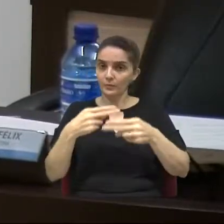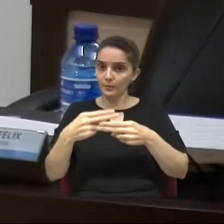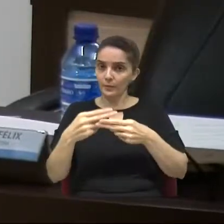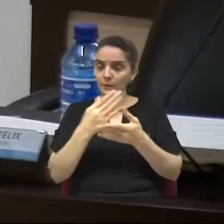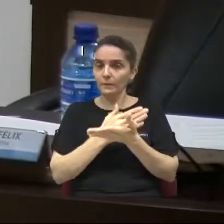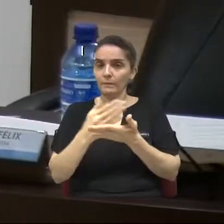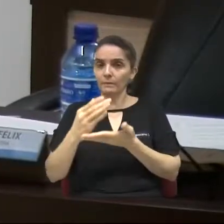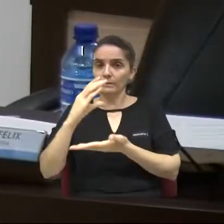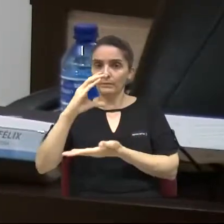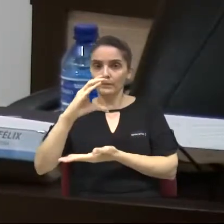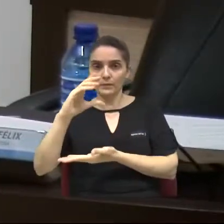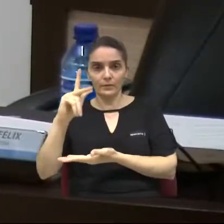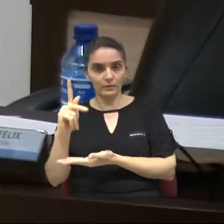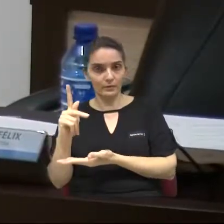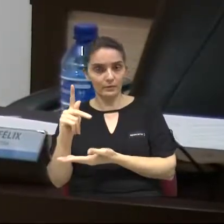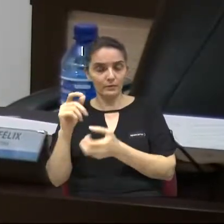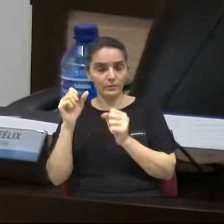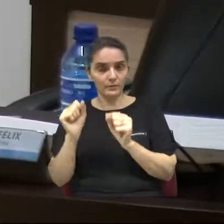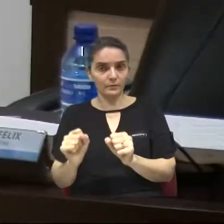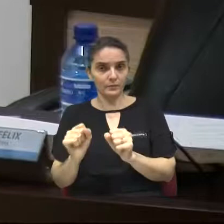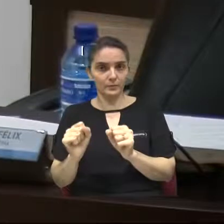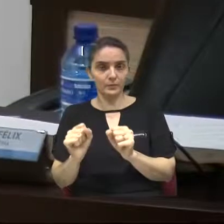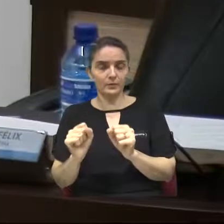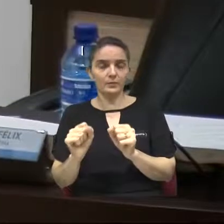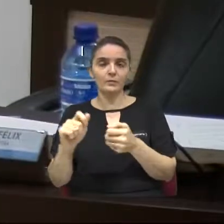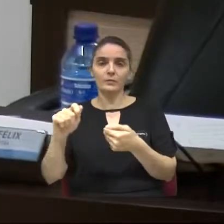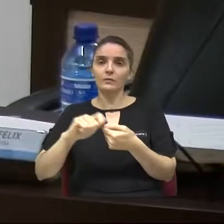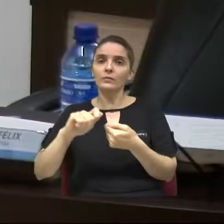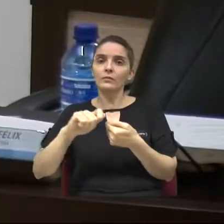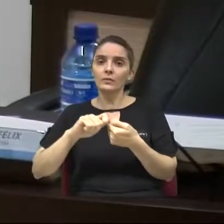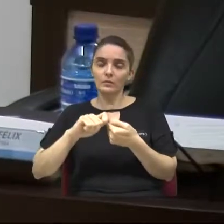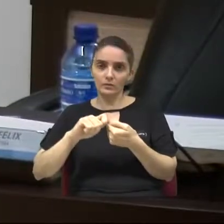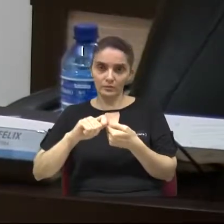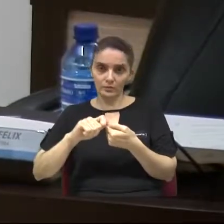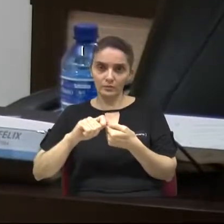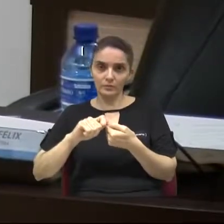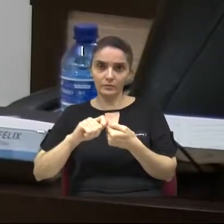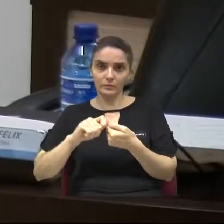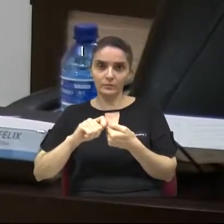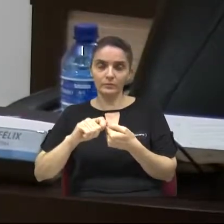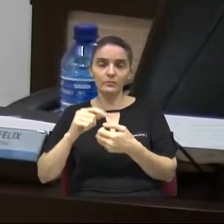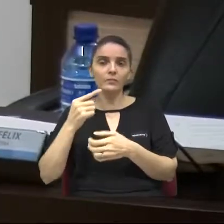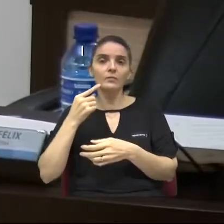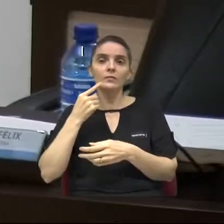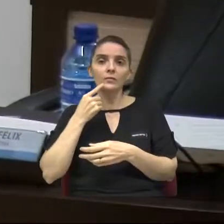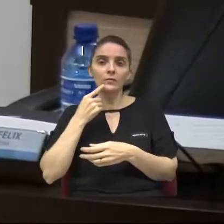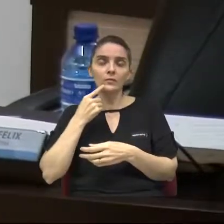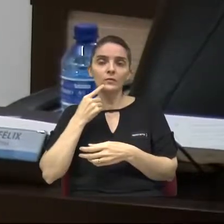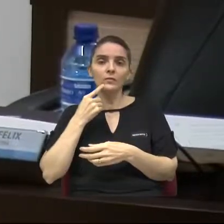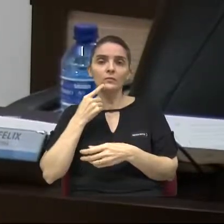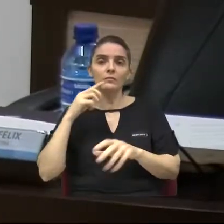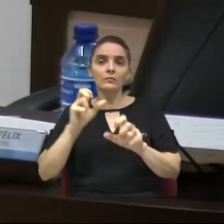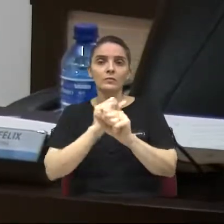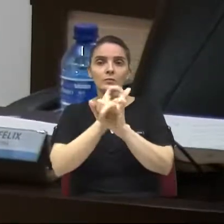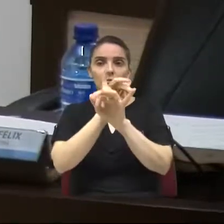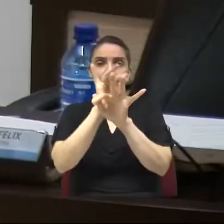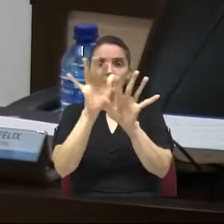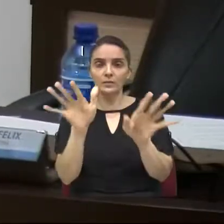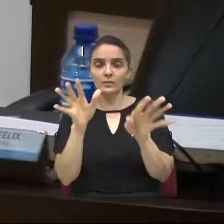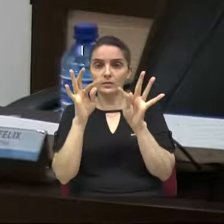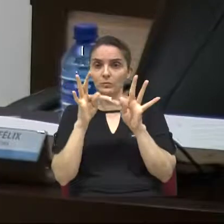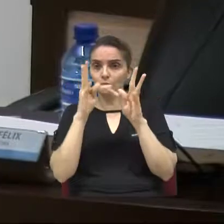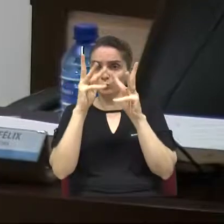CP vai permitir e vai possibilitar que o vereador Cleiton Silva esclareça todos